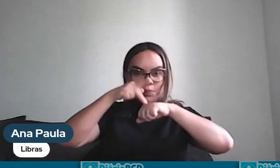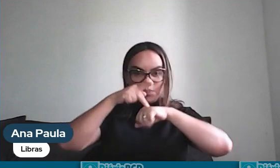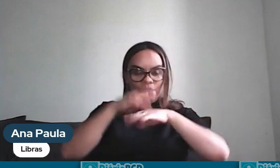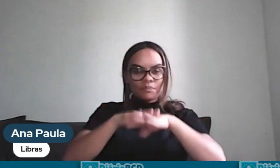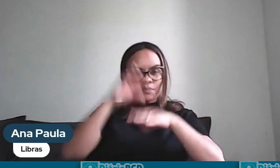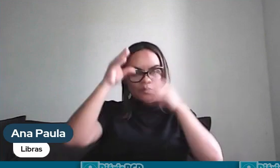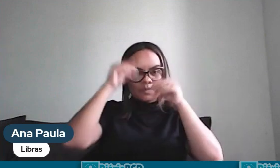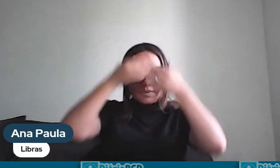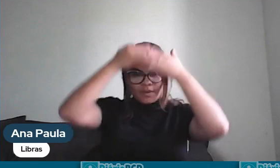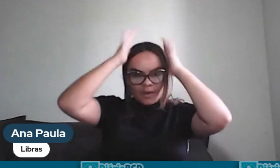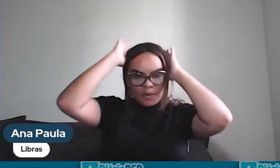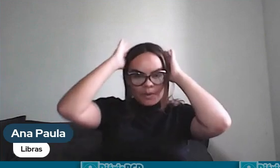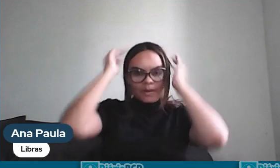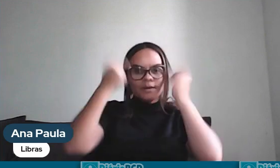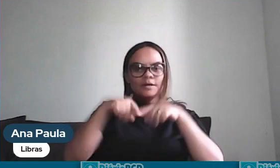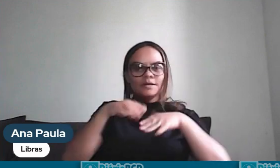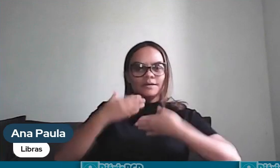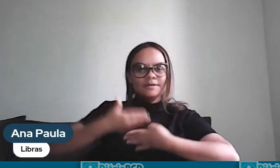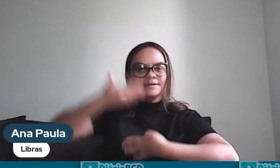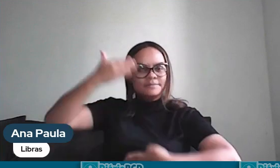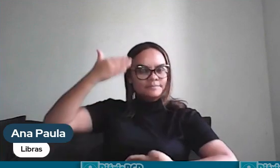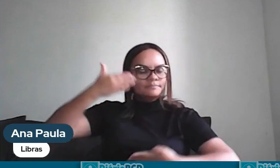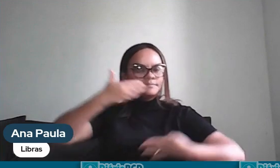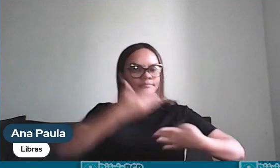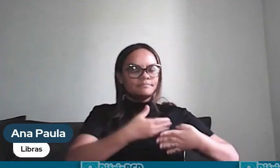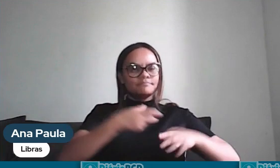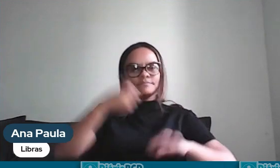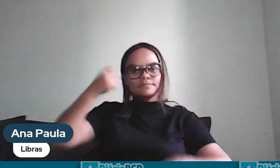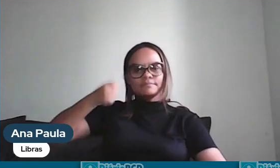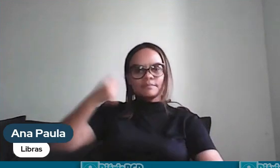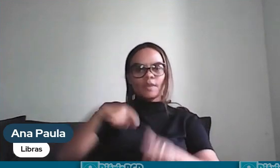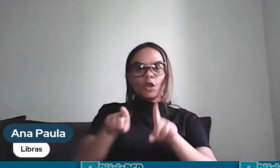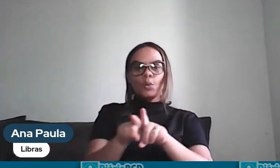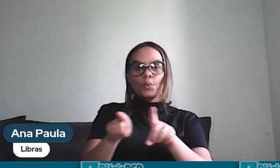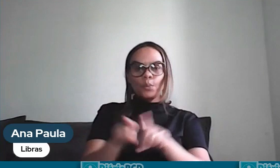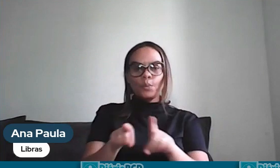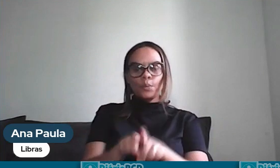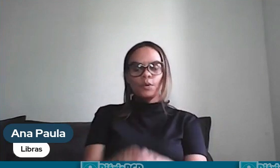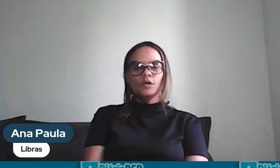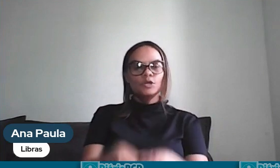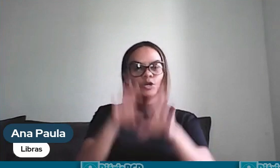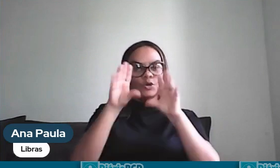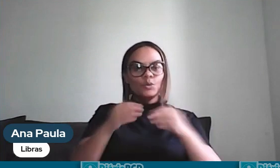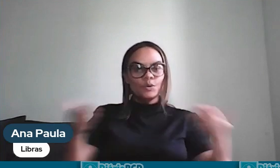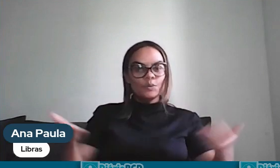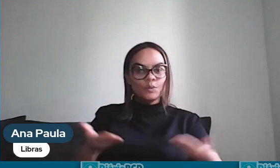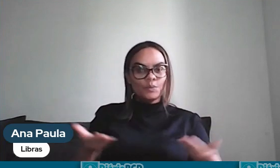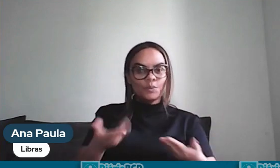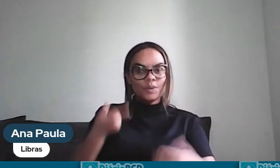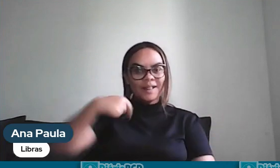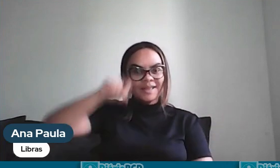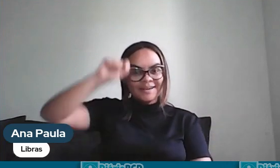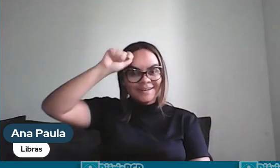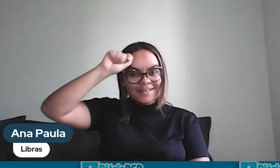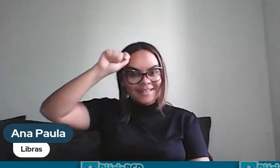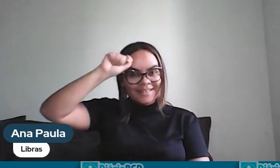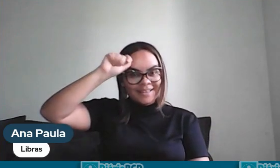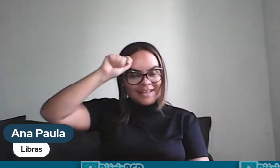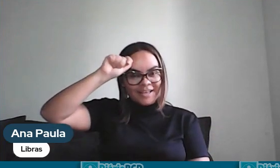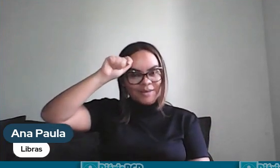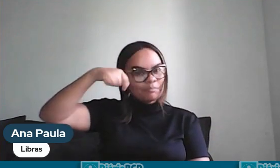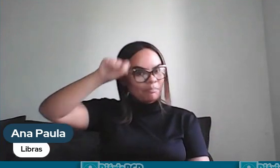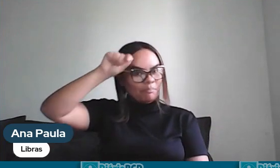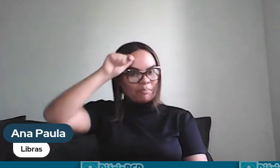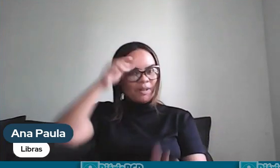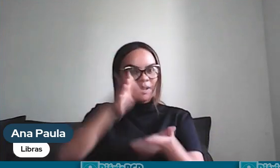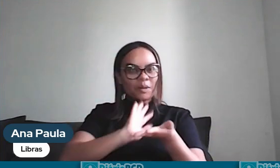escuro penteado para trás, ao fundo um painel branco. Conosco, na noite de hoje, Ana Paula Navarrete Zíngaro, que interpreta